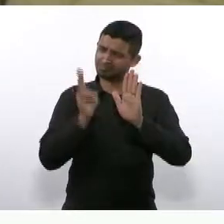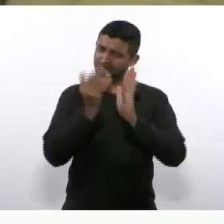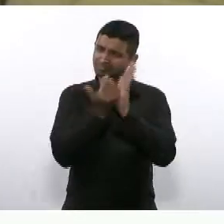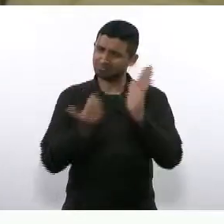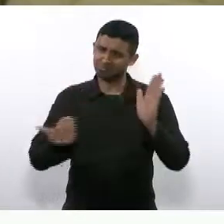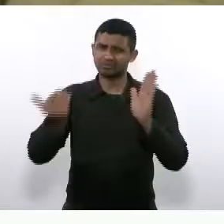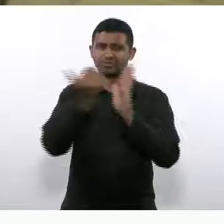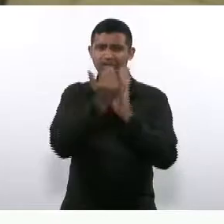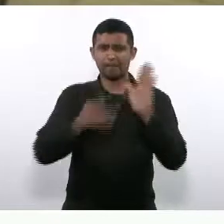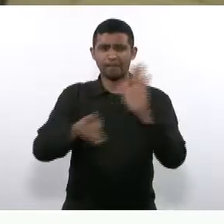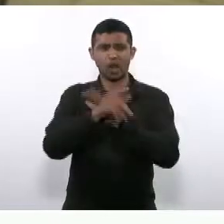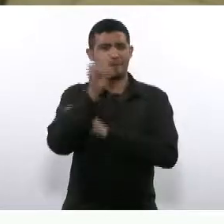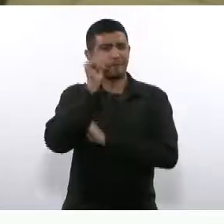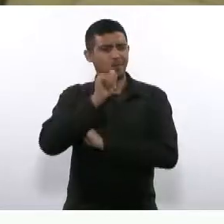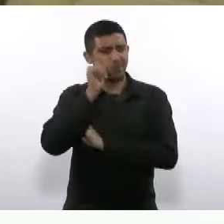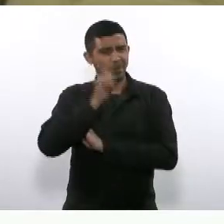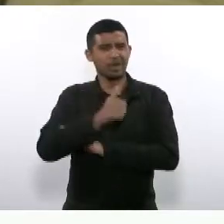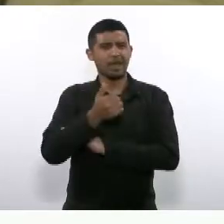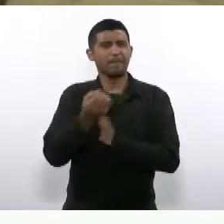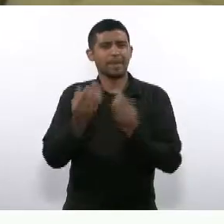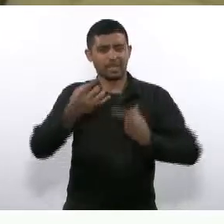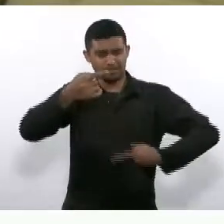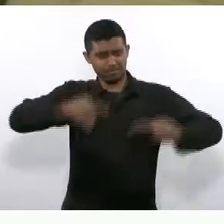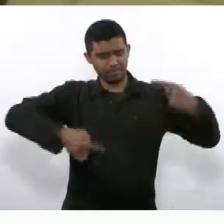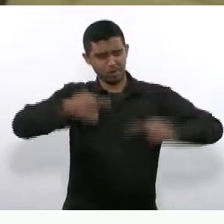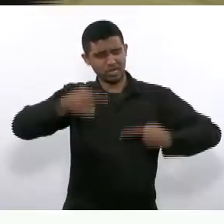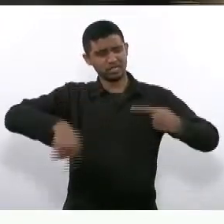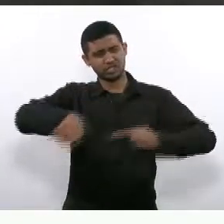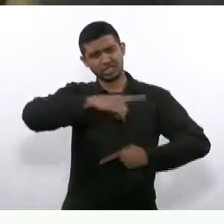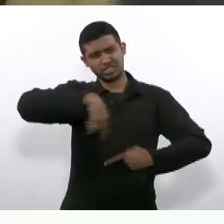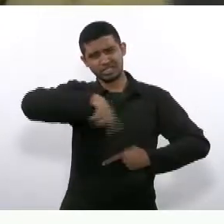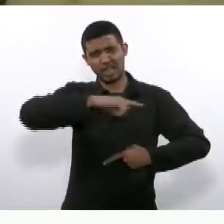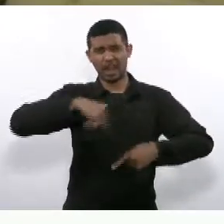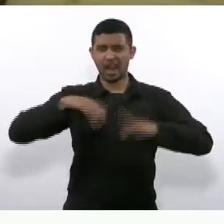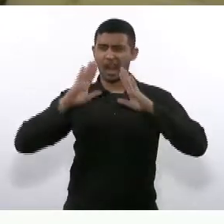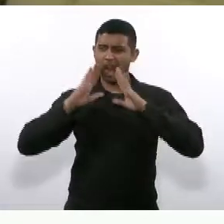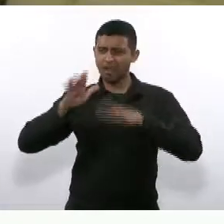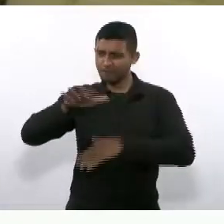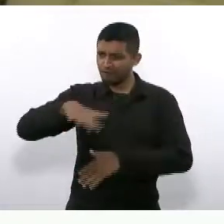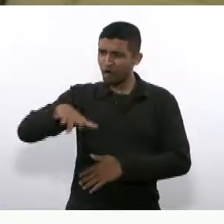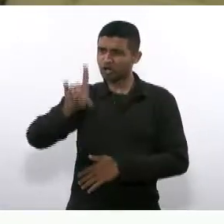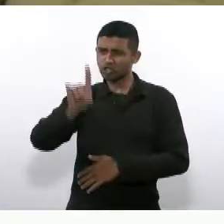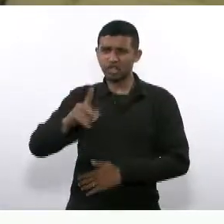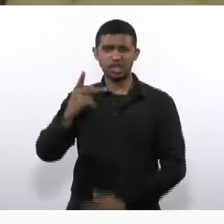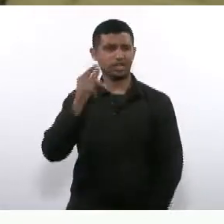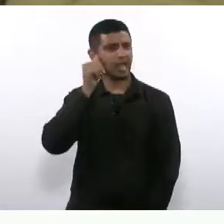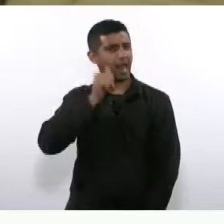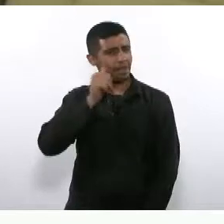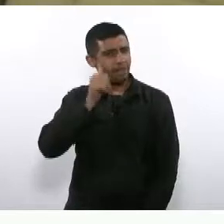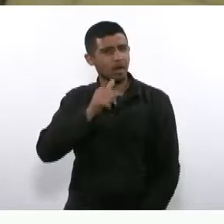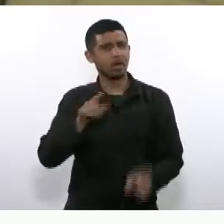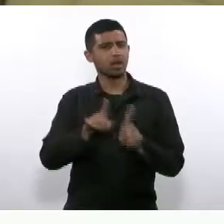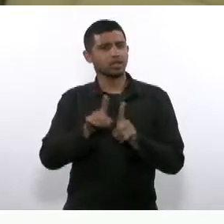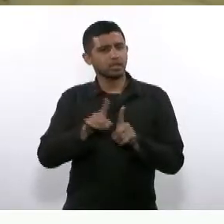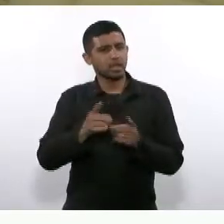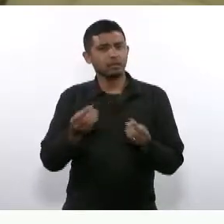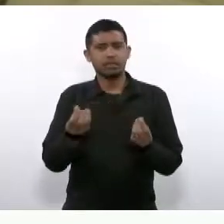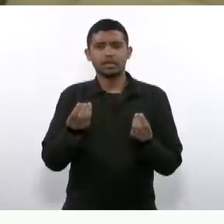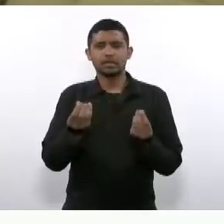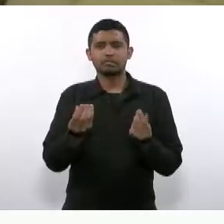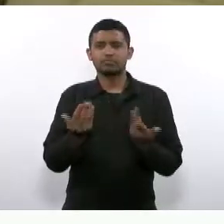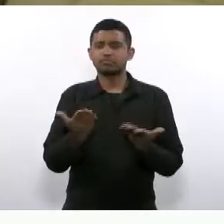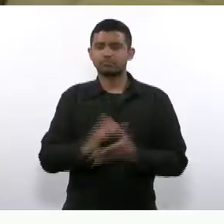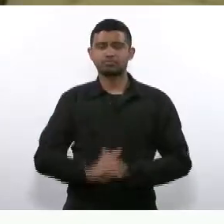maior das mulheres na proposição das políticas que falem acerca dos seus direitos, das suas formas de ser